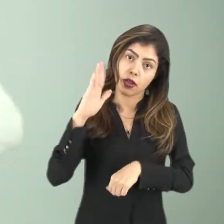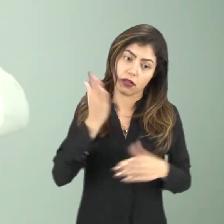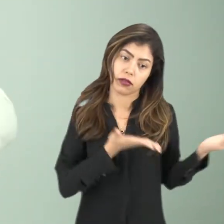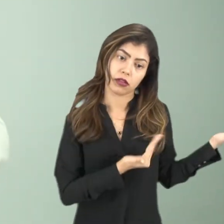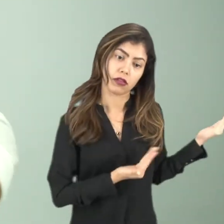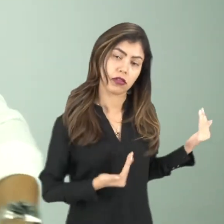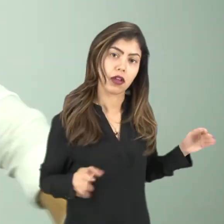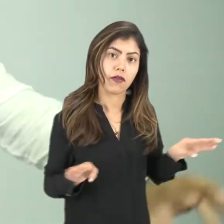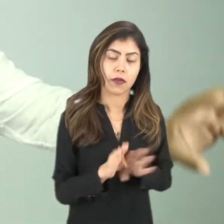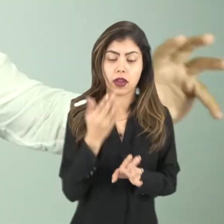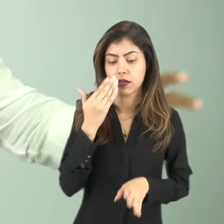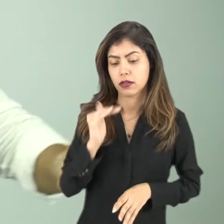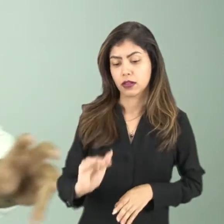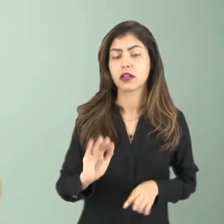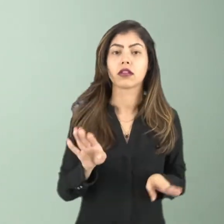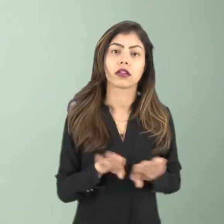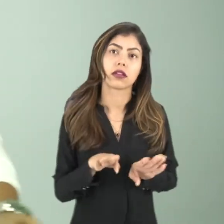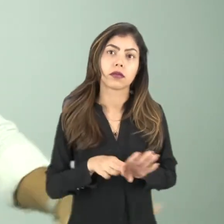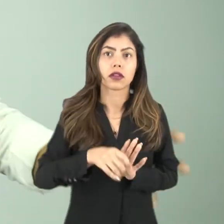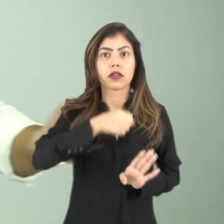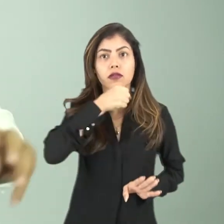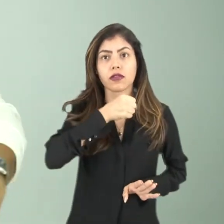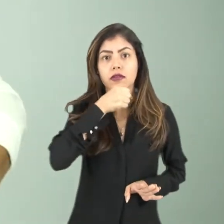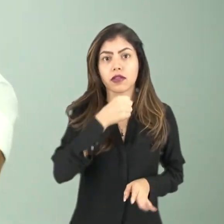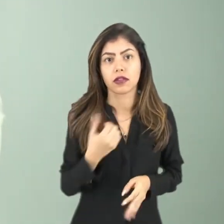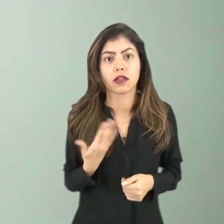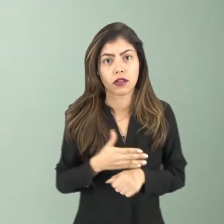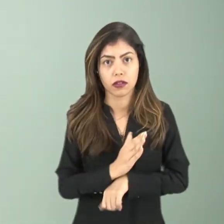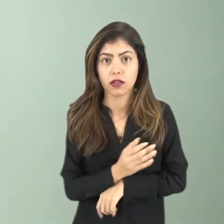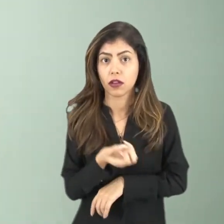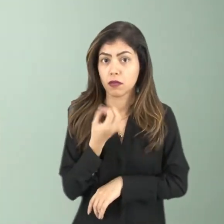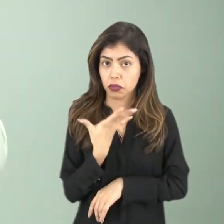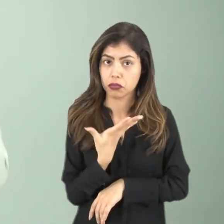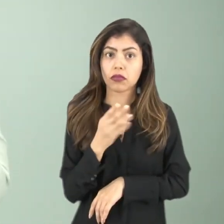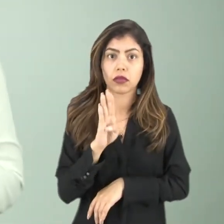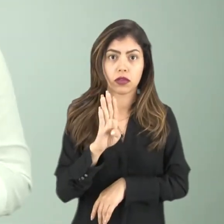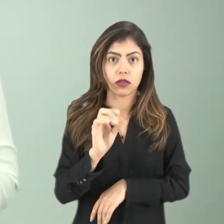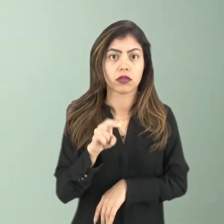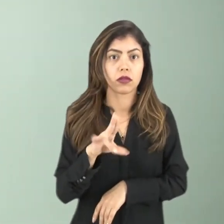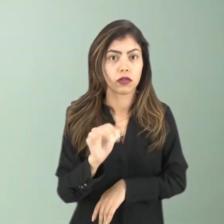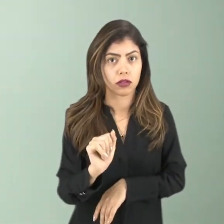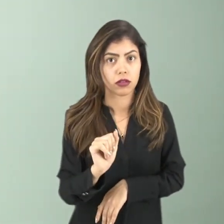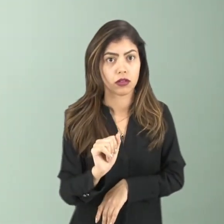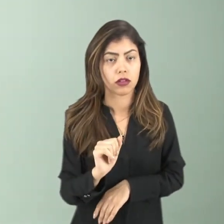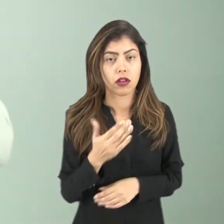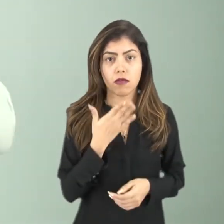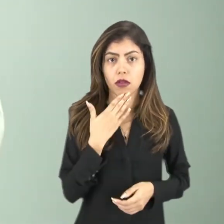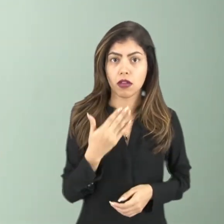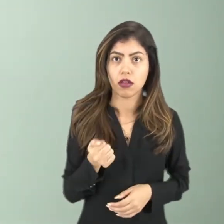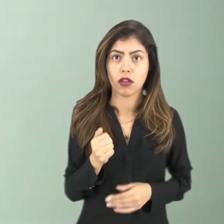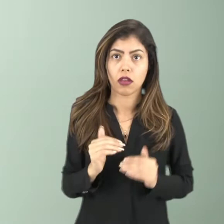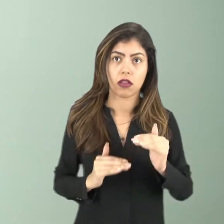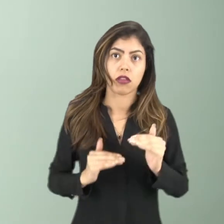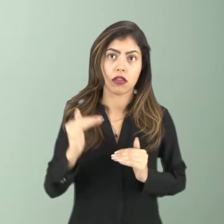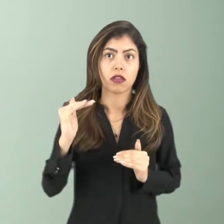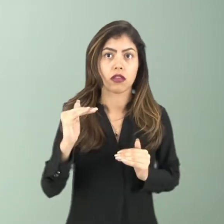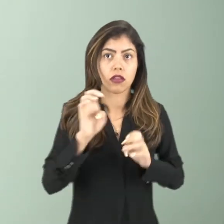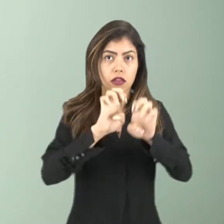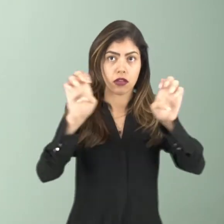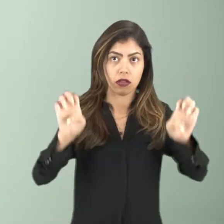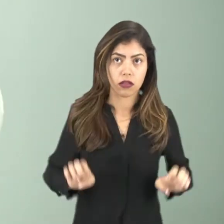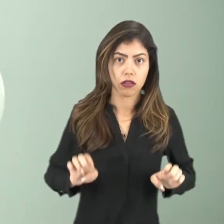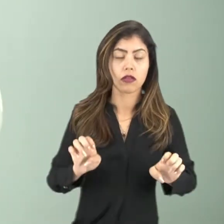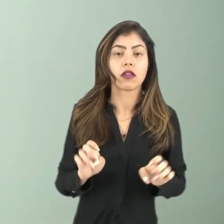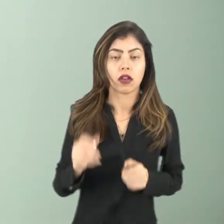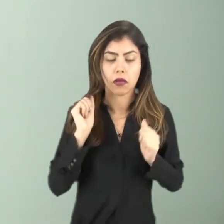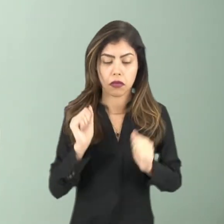tá? Mais do que jovens, mais do que crianças e mais do que idosos, nós entramos no bônus demográfico. É a melhor fase, tá,